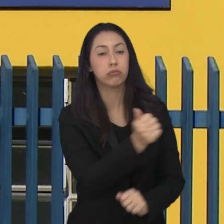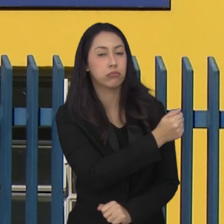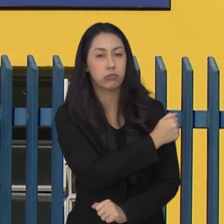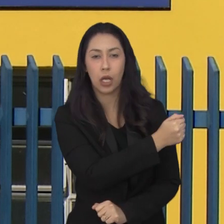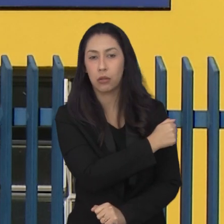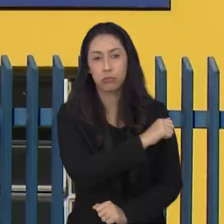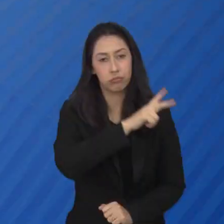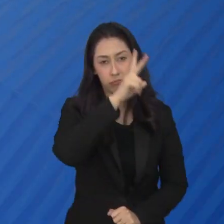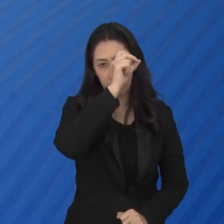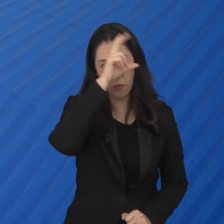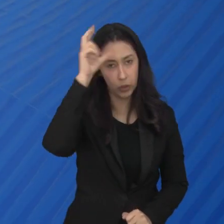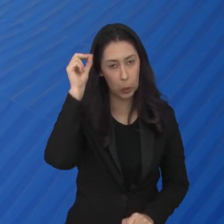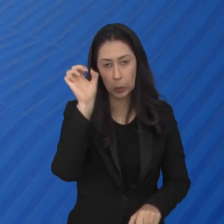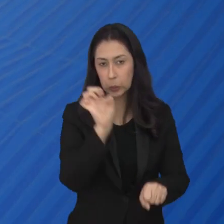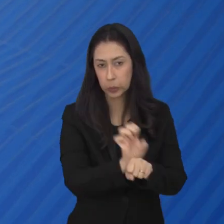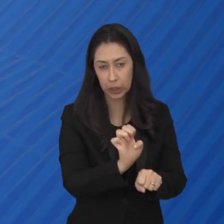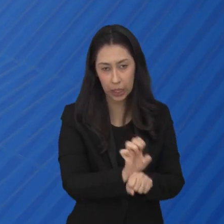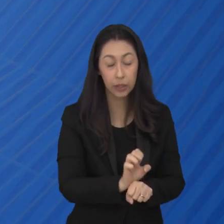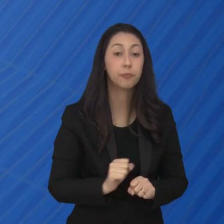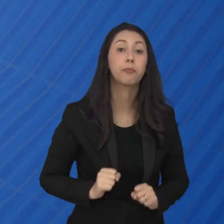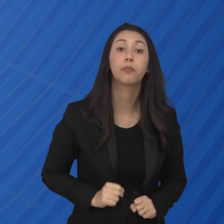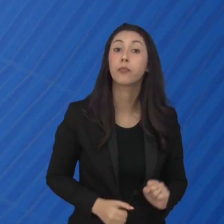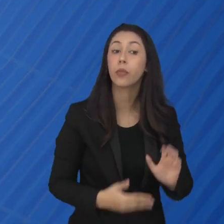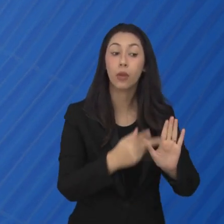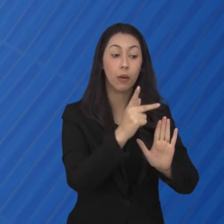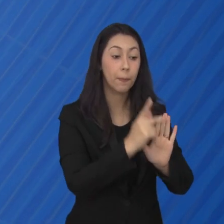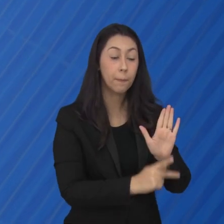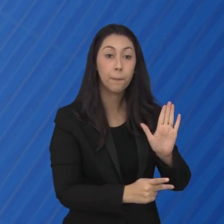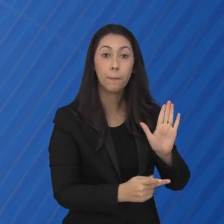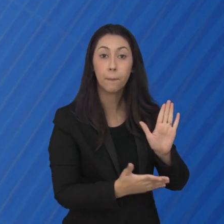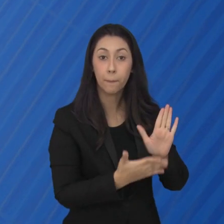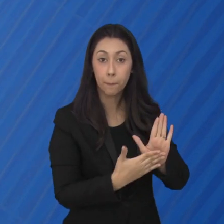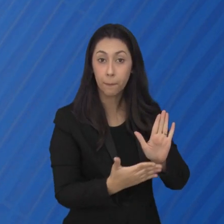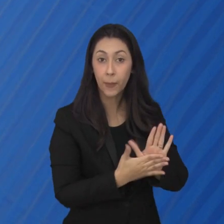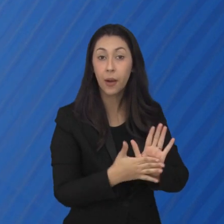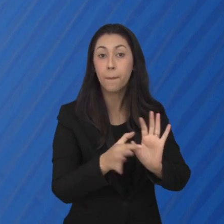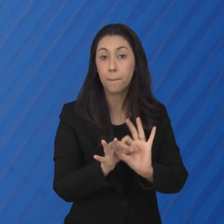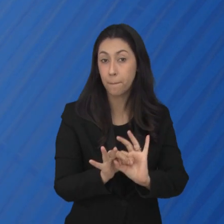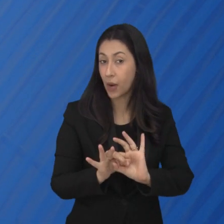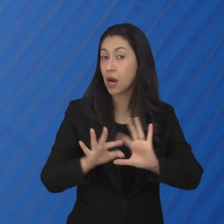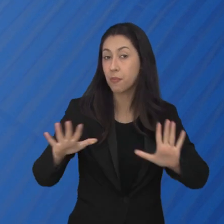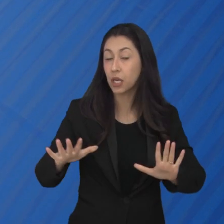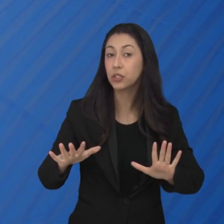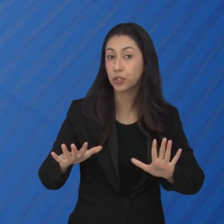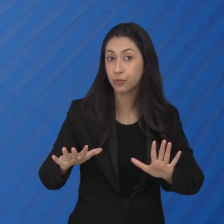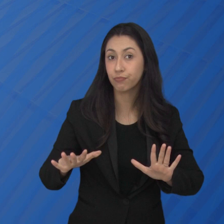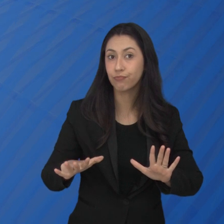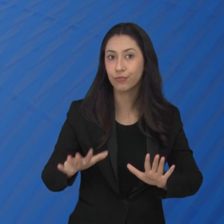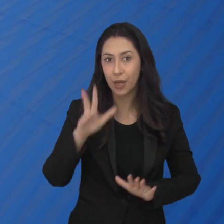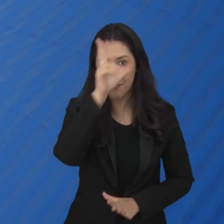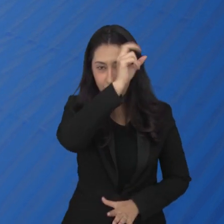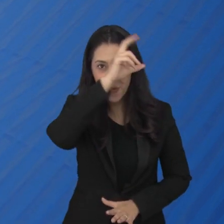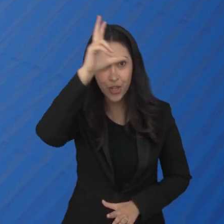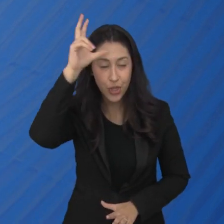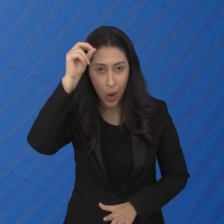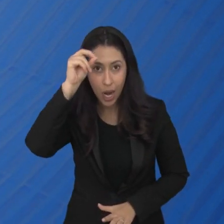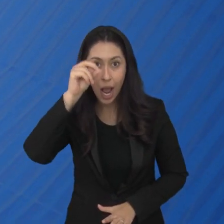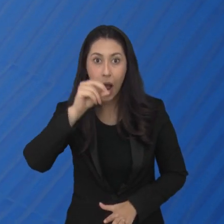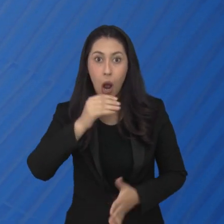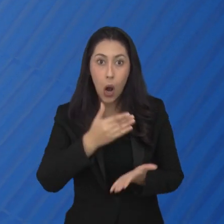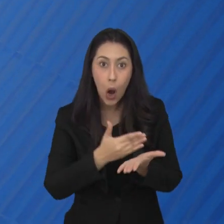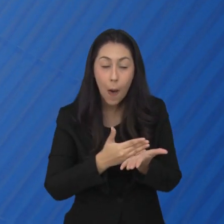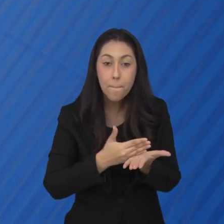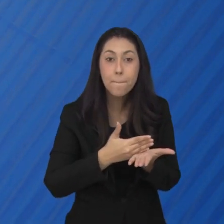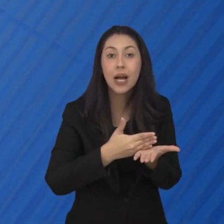estudantes da rede pública. A proposta aprovada pela Câmara autoriza o Poder Executivo a instituir o estudo da Constituição